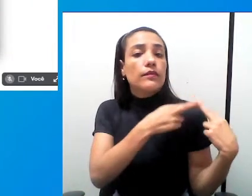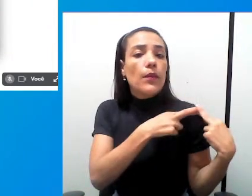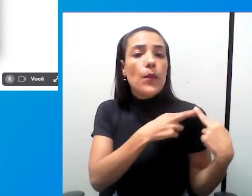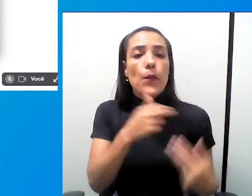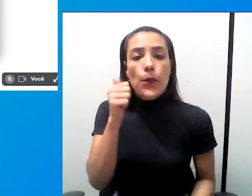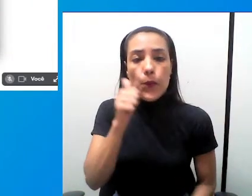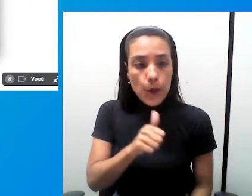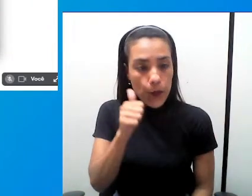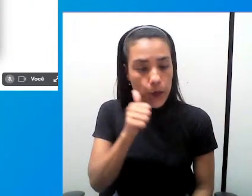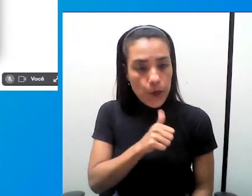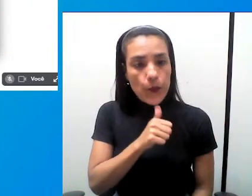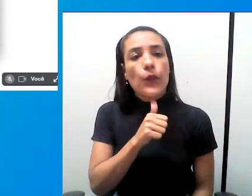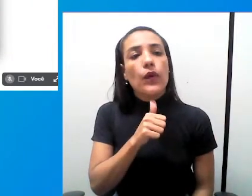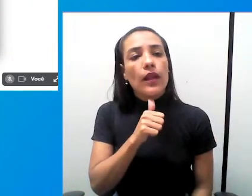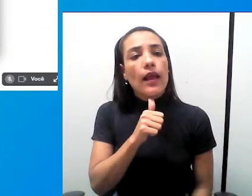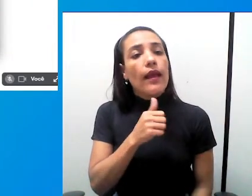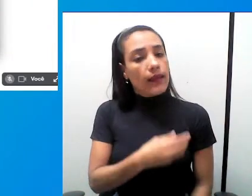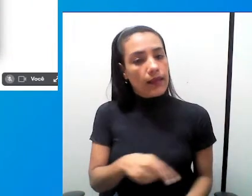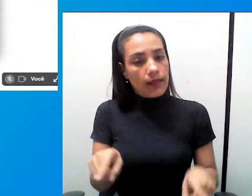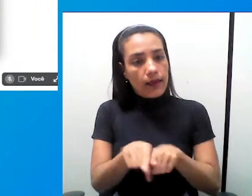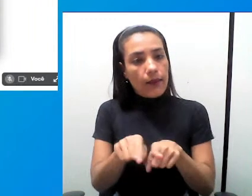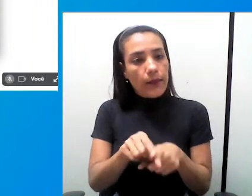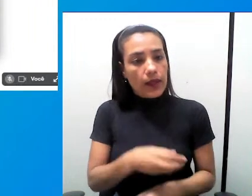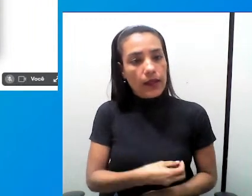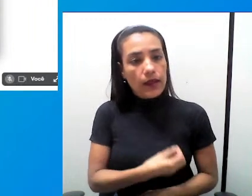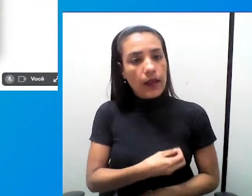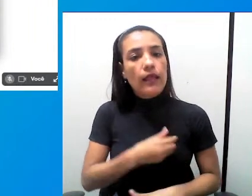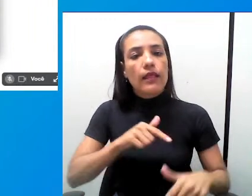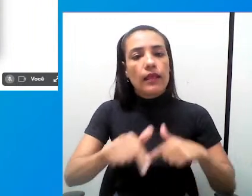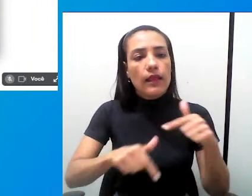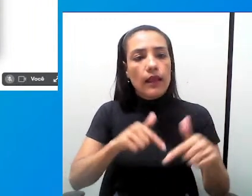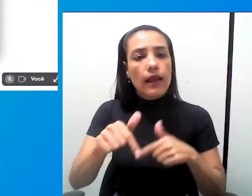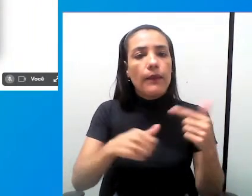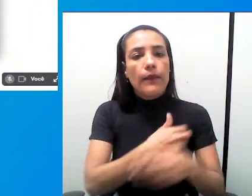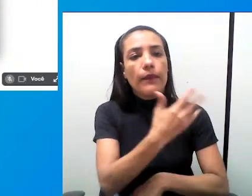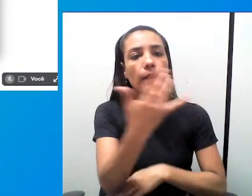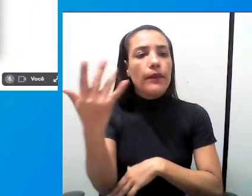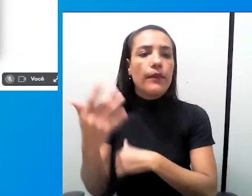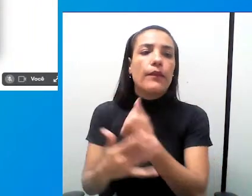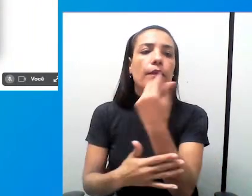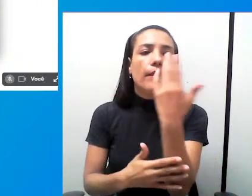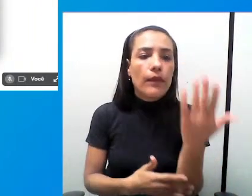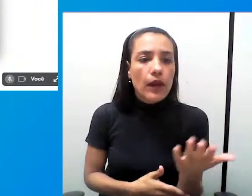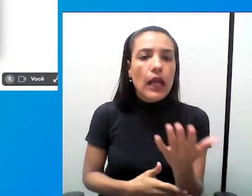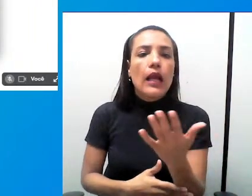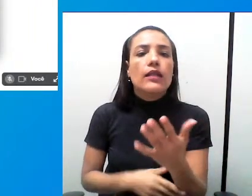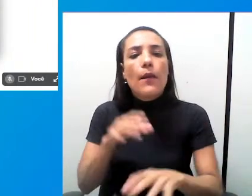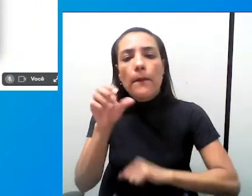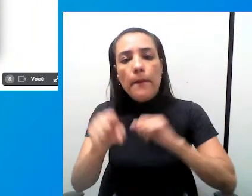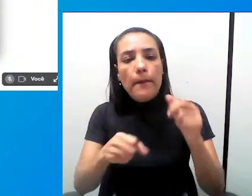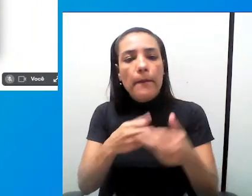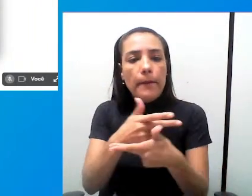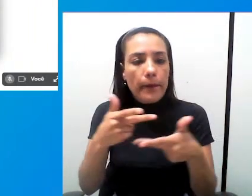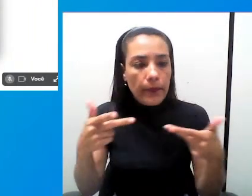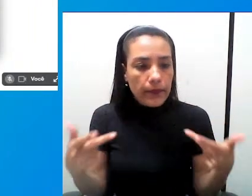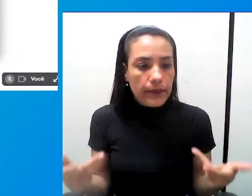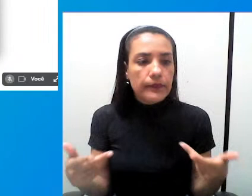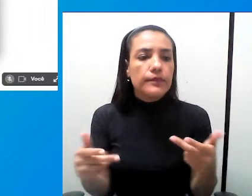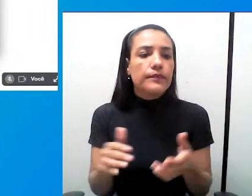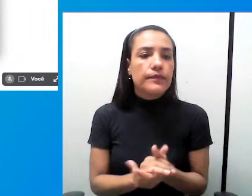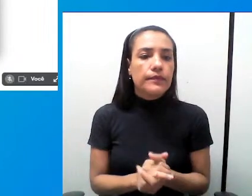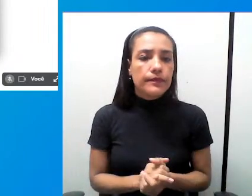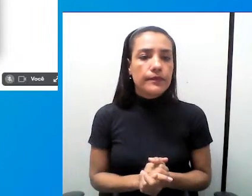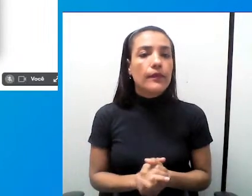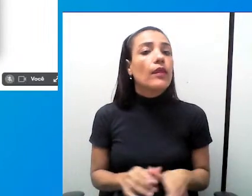forte nessa produção, tá? E trazer essa questão, a importância também desse material.